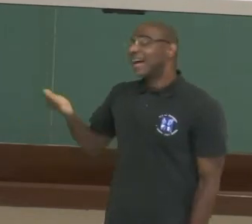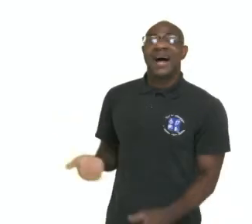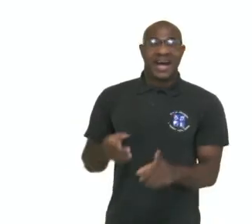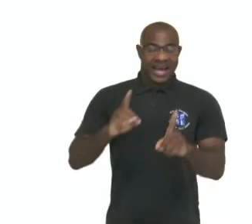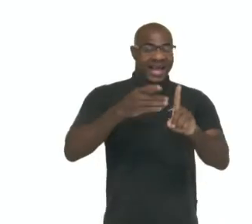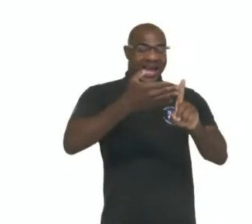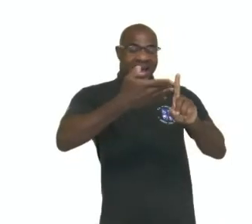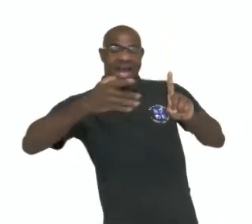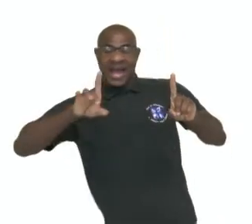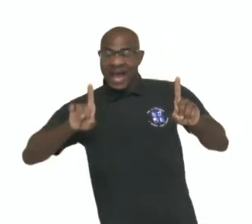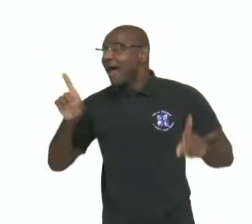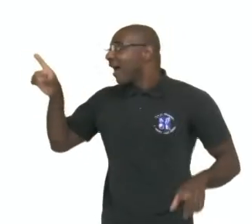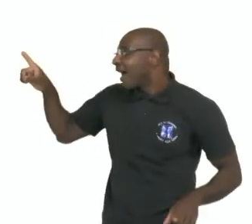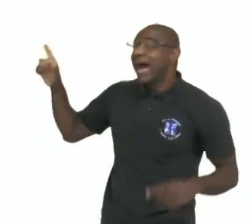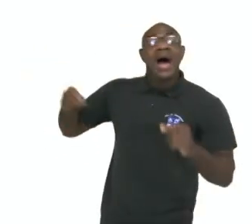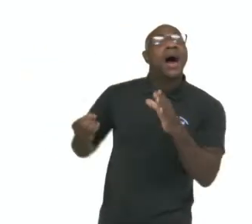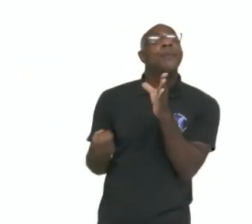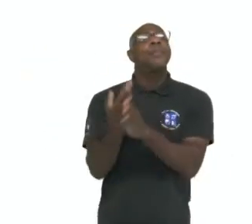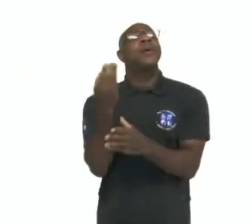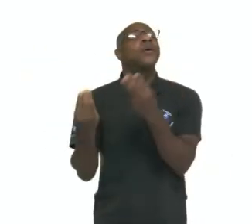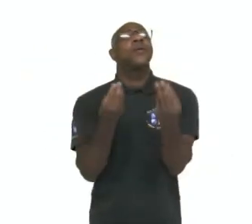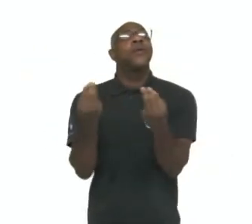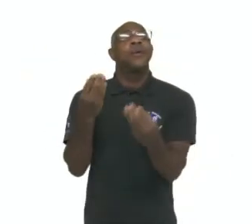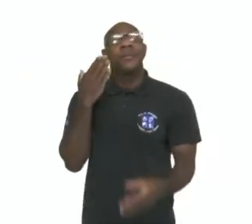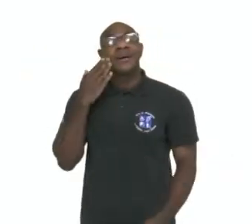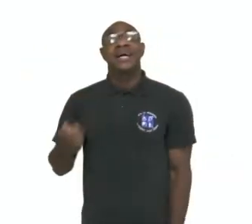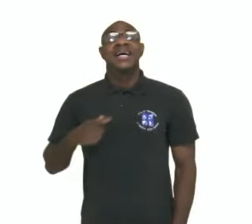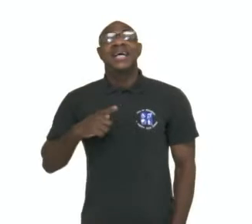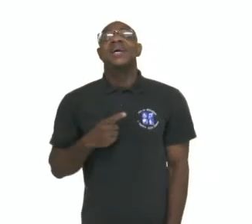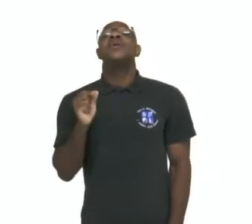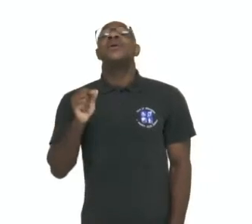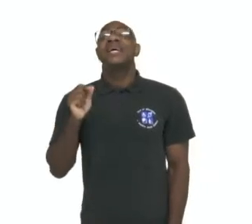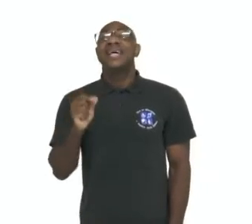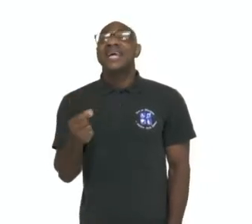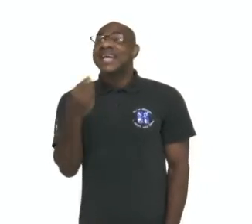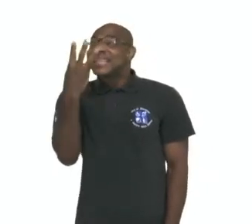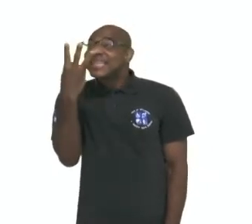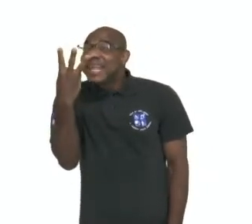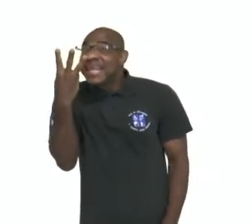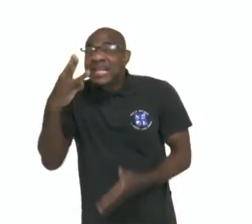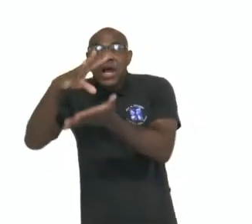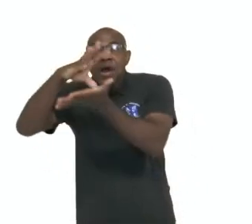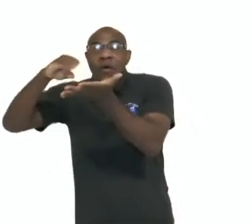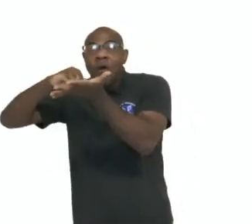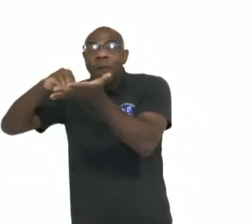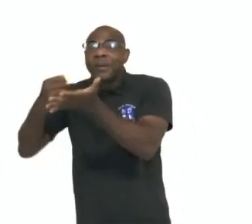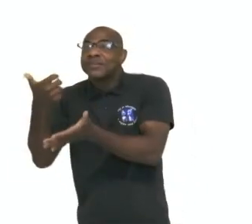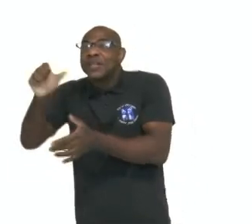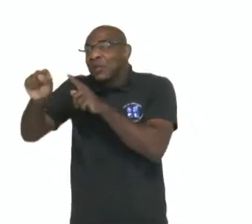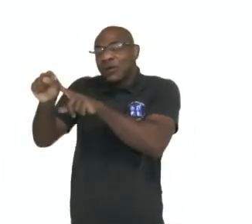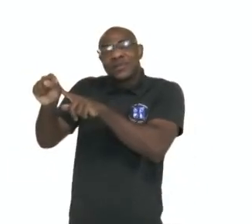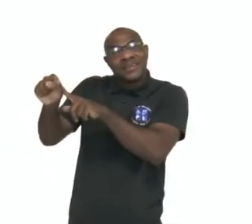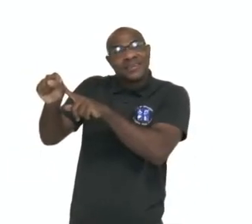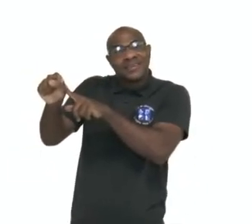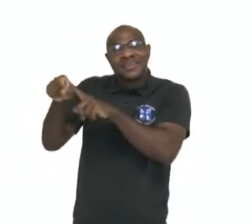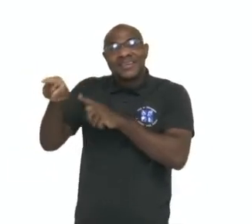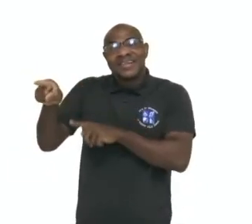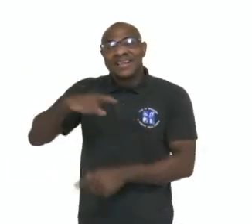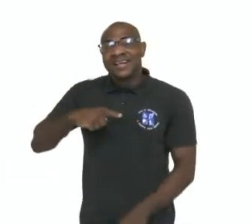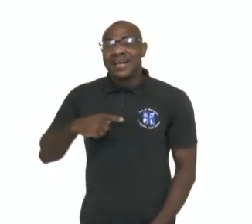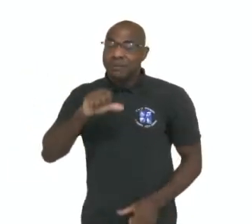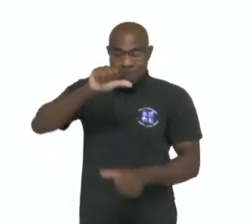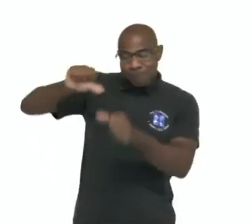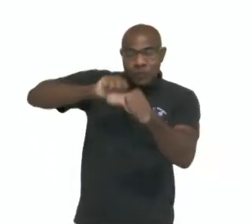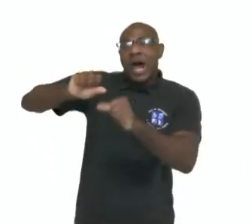é causada pelo surgimento de 3 cópias no cromossomo 18. Essa